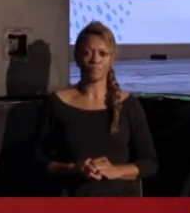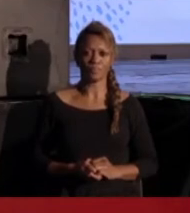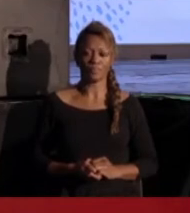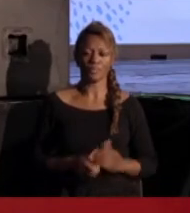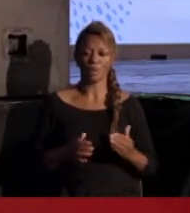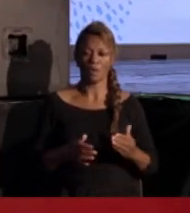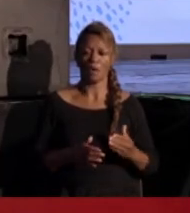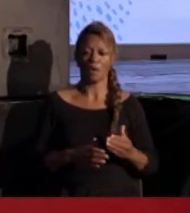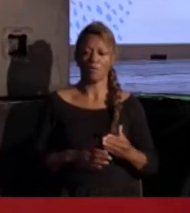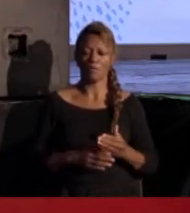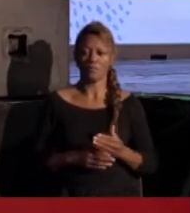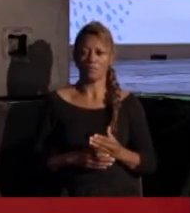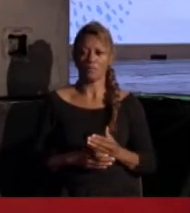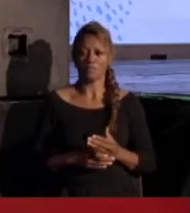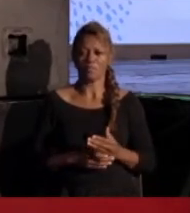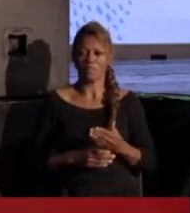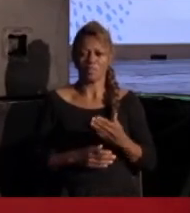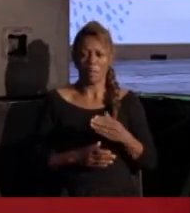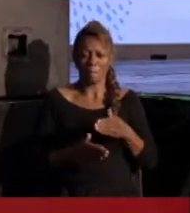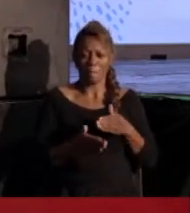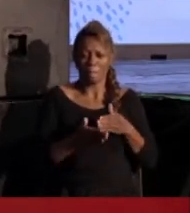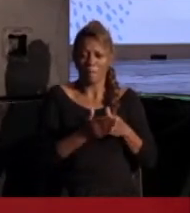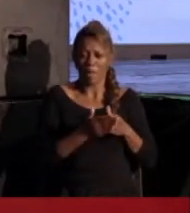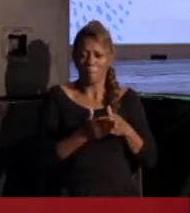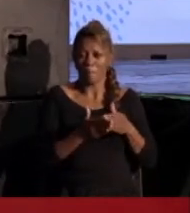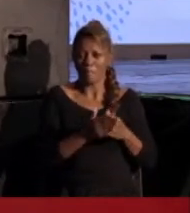Essa mutilação bucal, ela já é forma de violência.